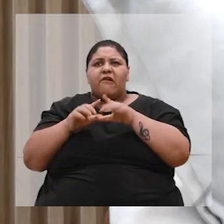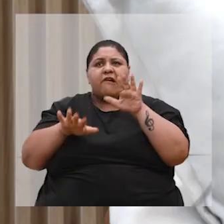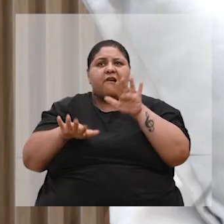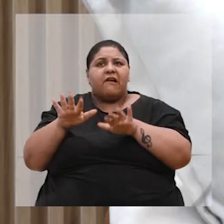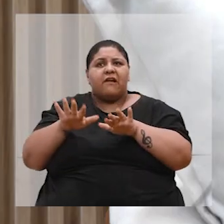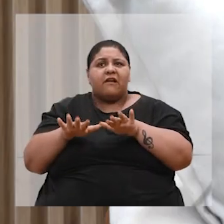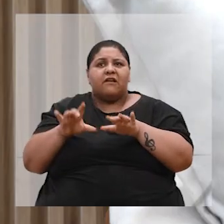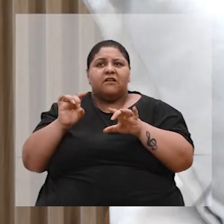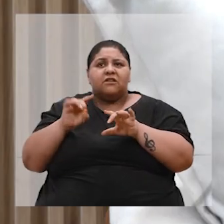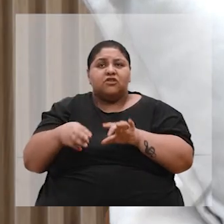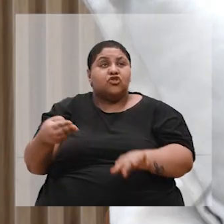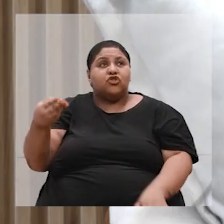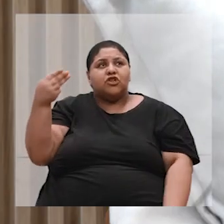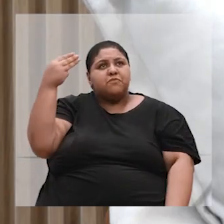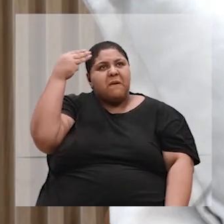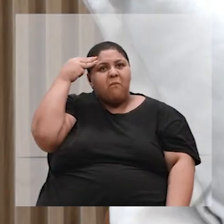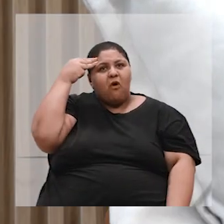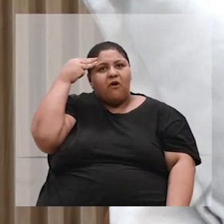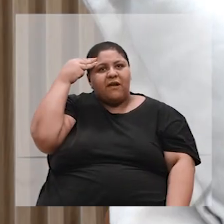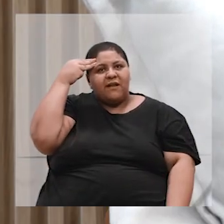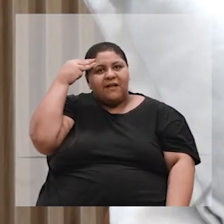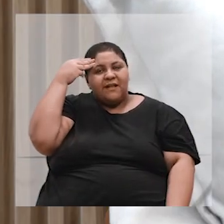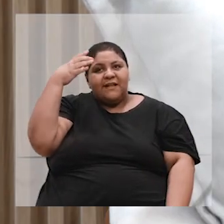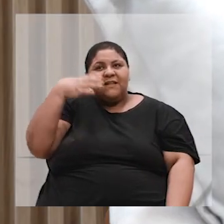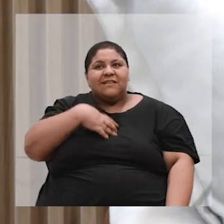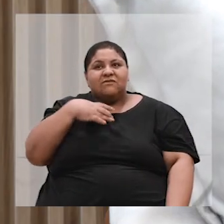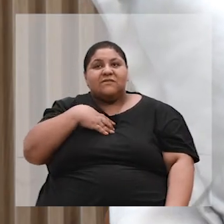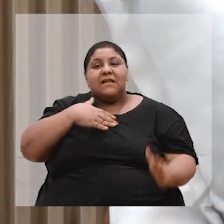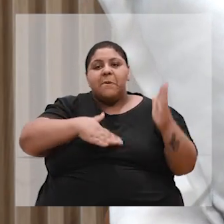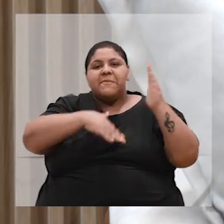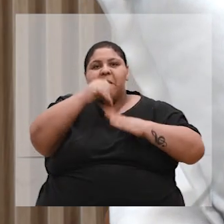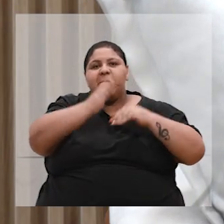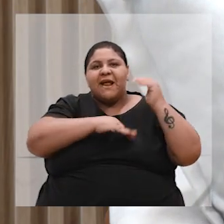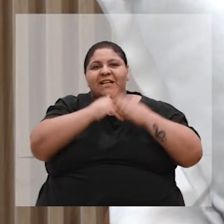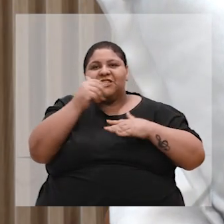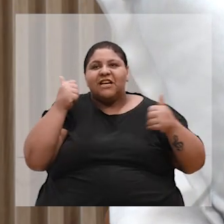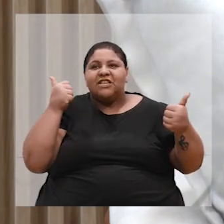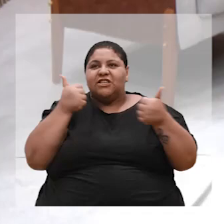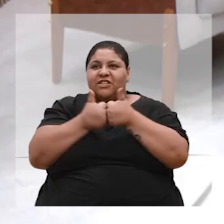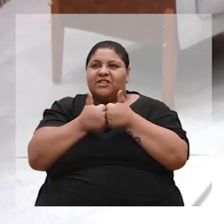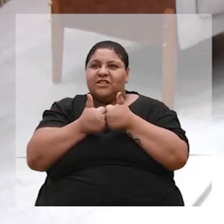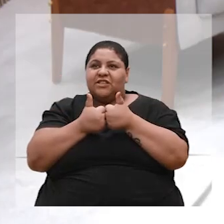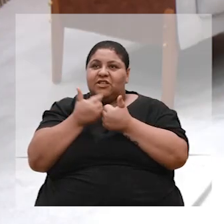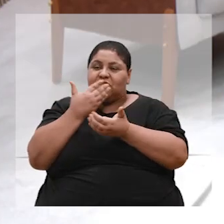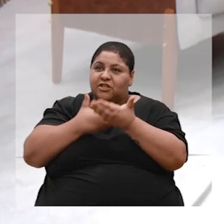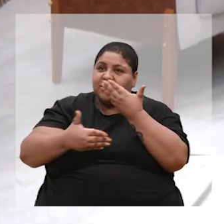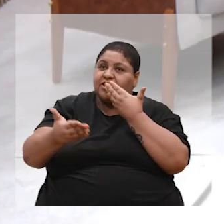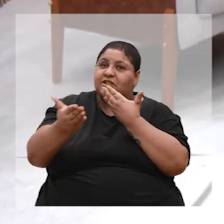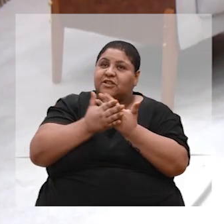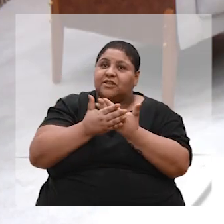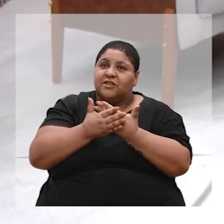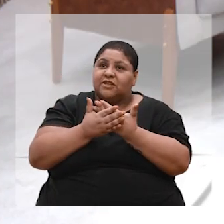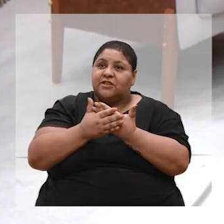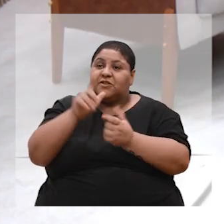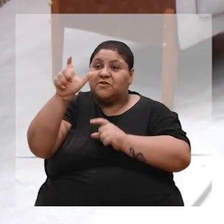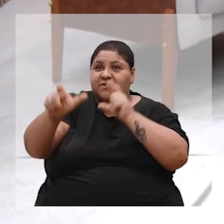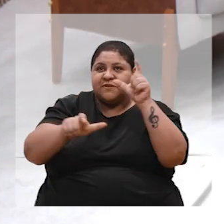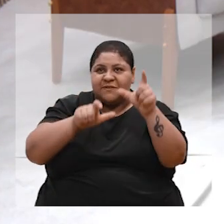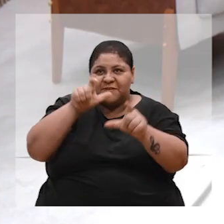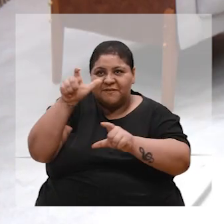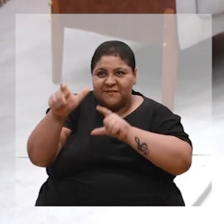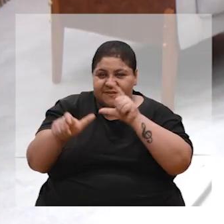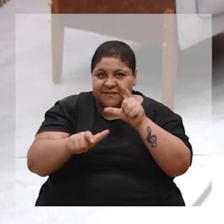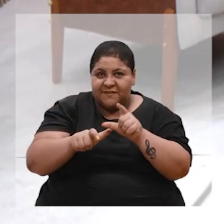vezes a gente só tem de memória e é importante estar. Então é juntos. Ou seja, todos os atores